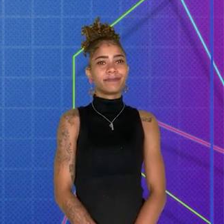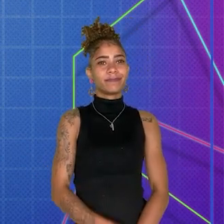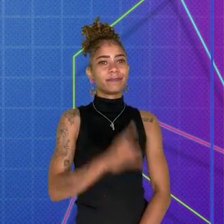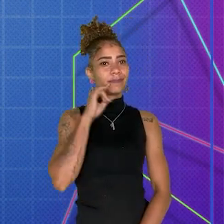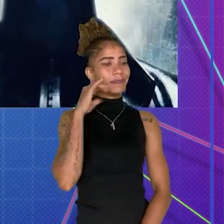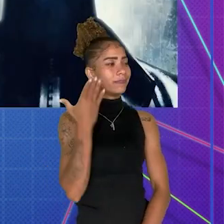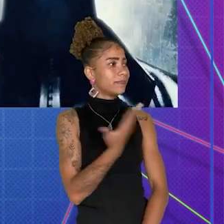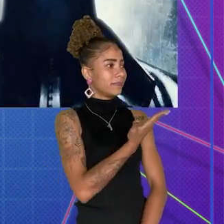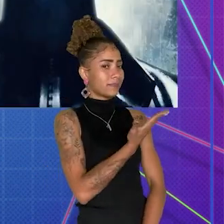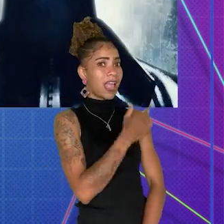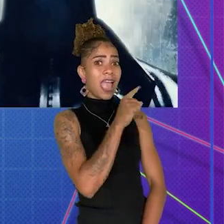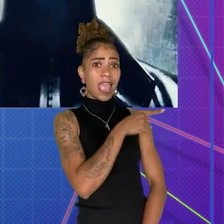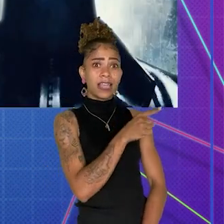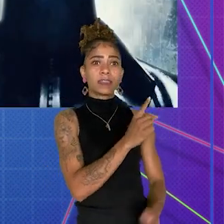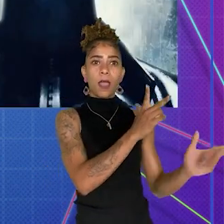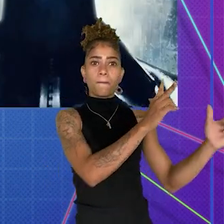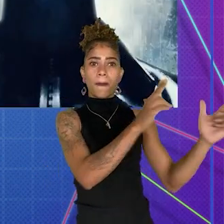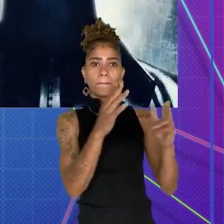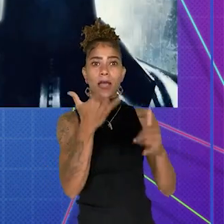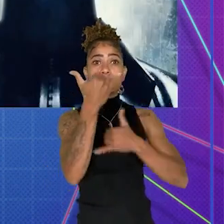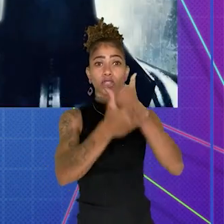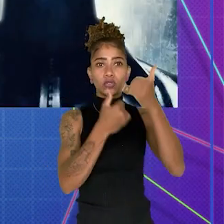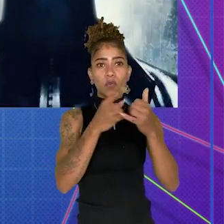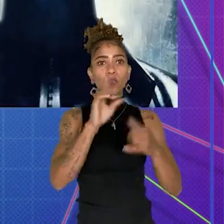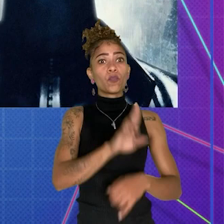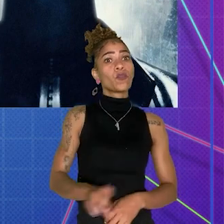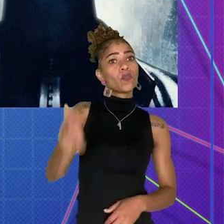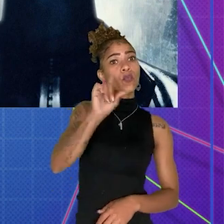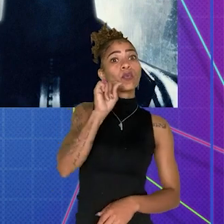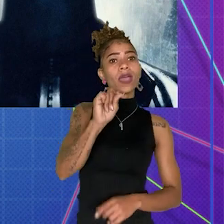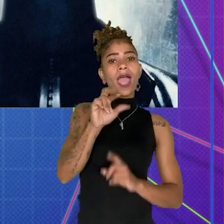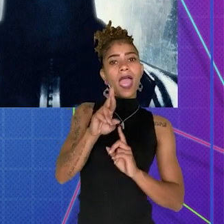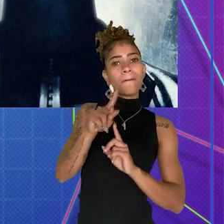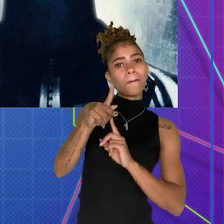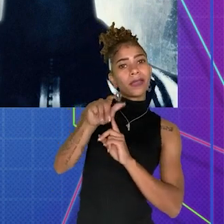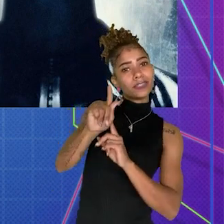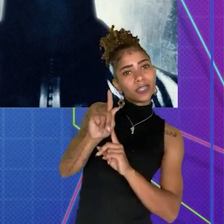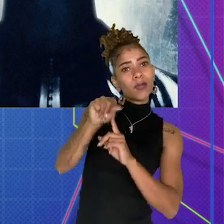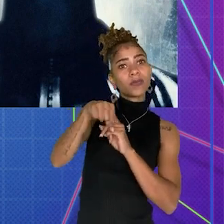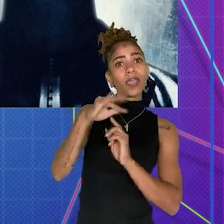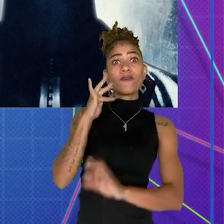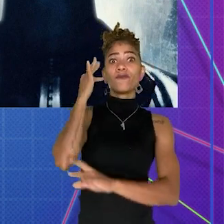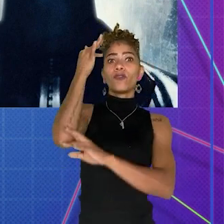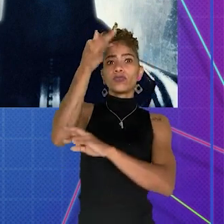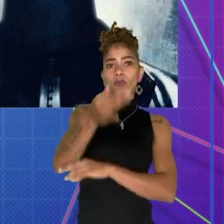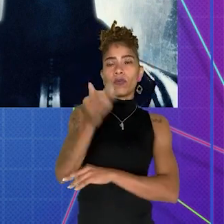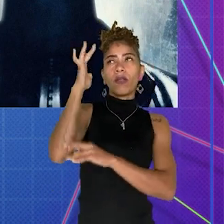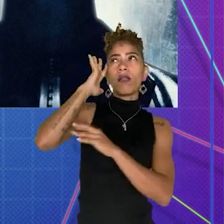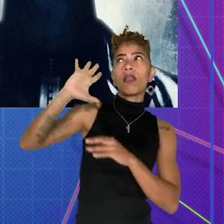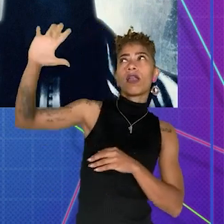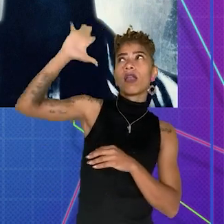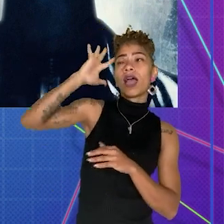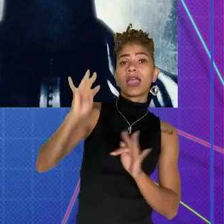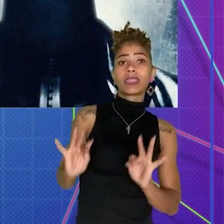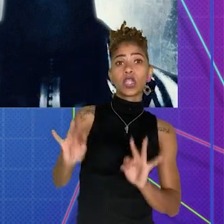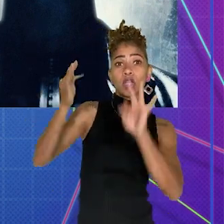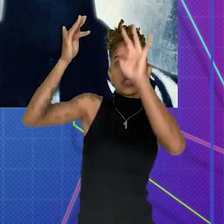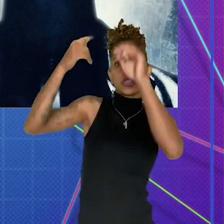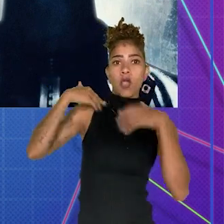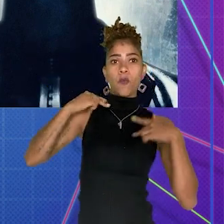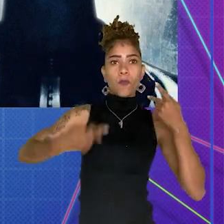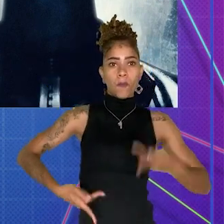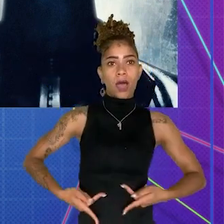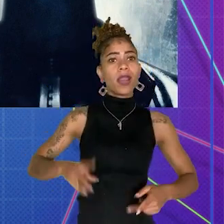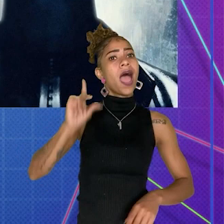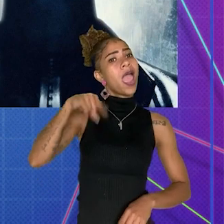exemplos? Deus Ex. Essa série de jogos de tiro em primeira pessoa e RPG se passa em um futuro distópico, onde as tecnologias